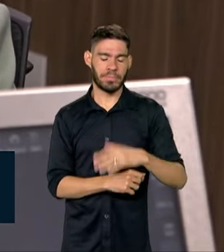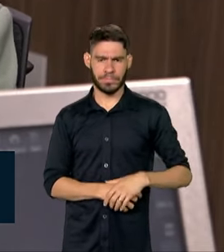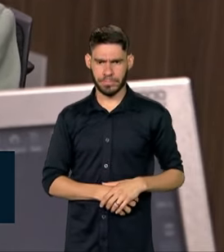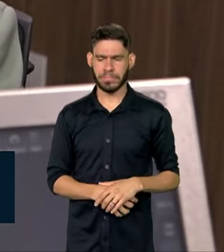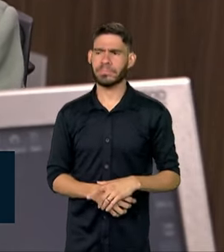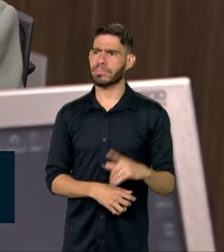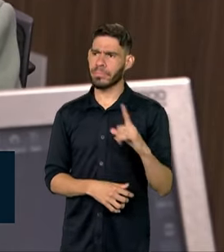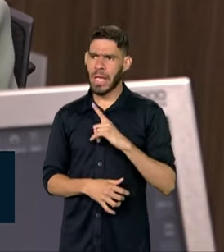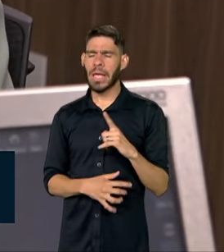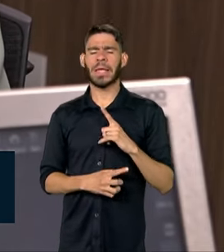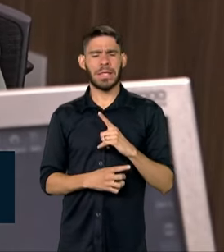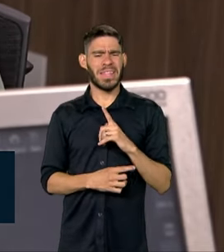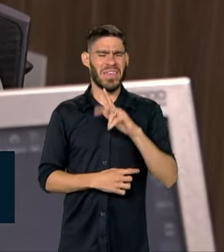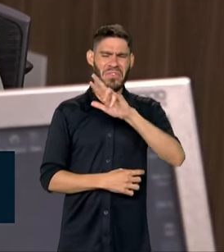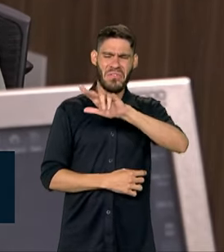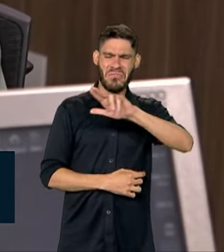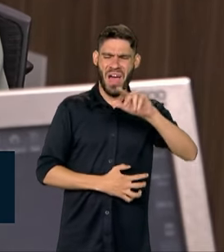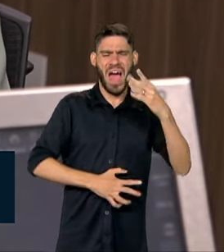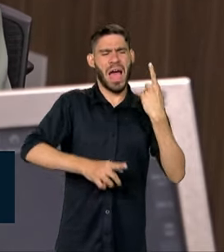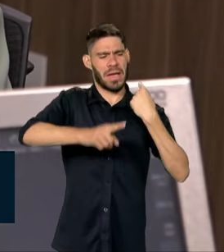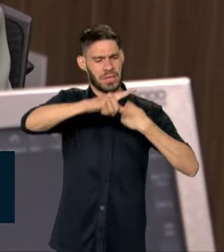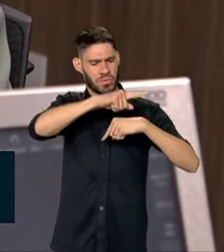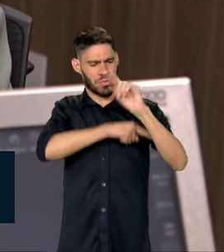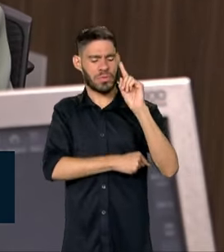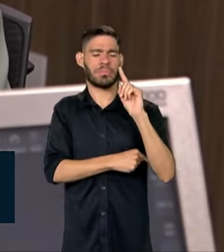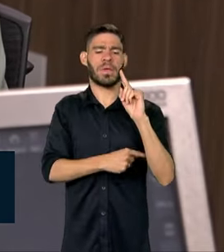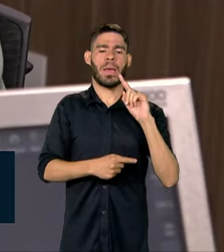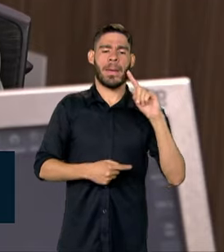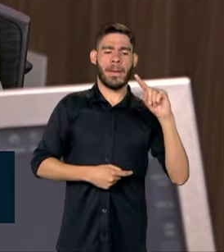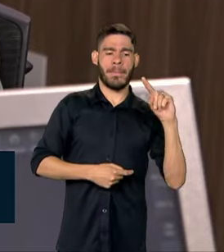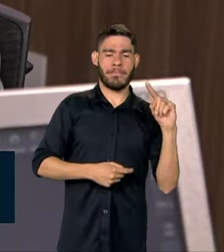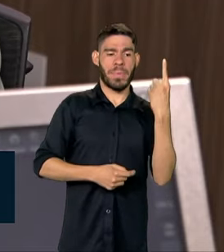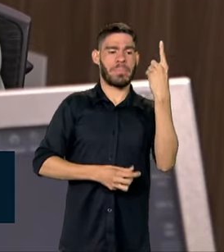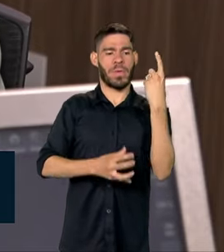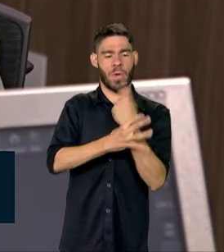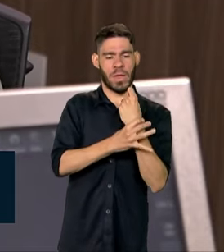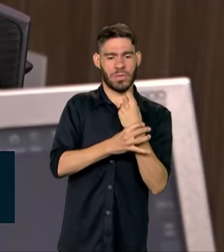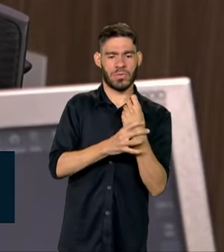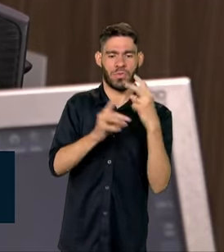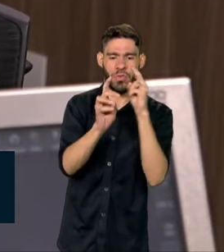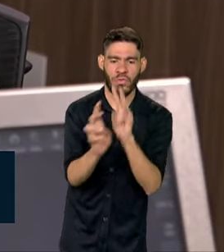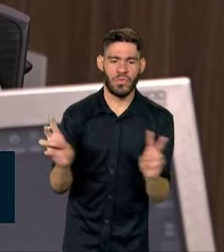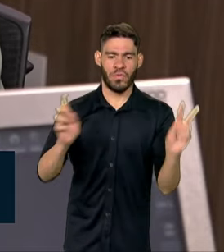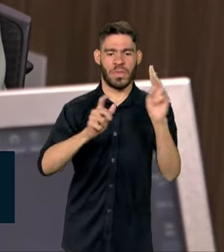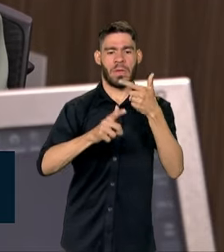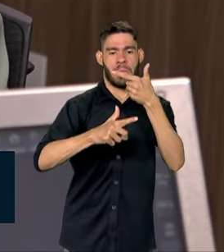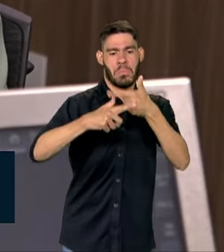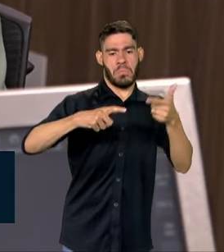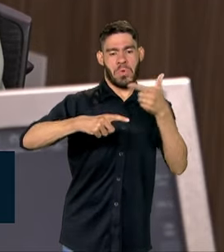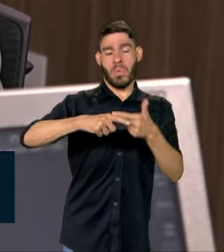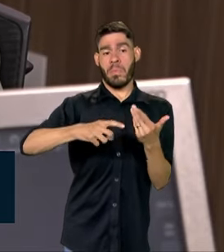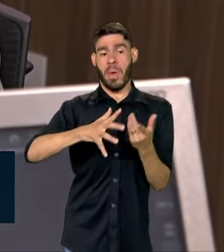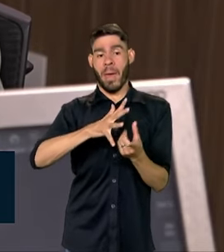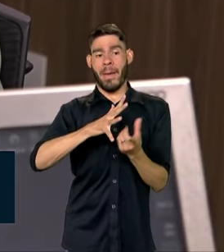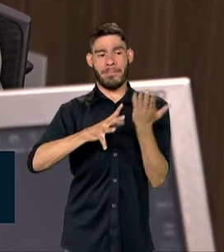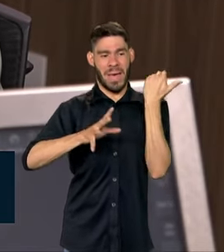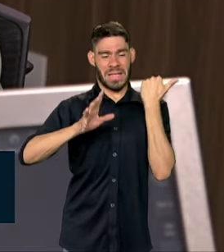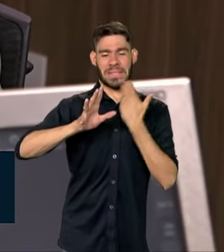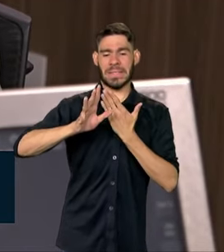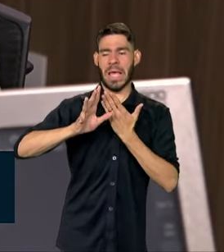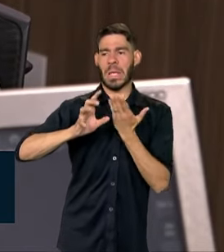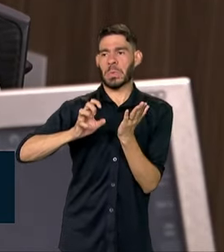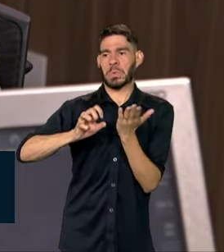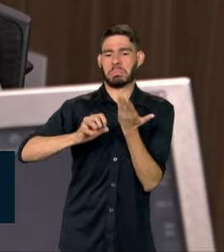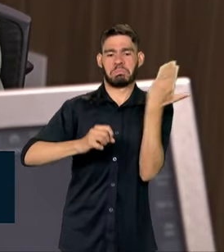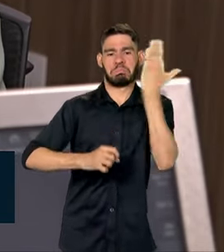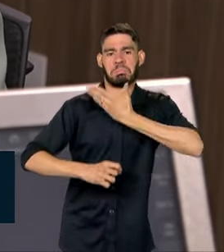trouxe muitos avanços, né? Primeiro, ela garantiu a visibilidade do problema, que até então estava escondido. Ela